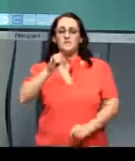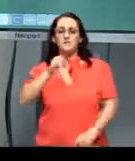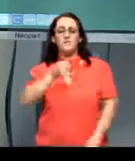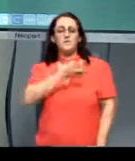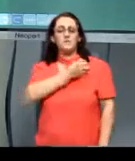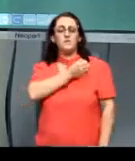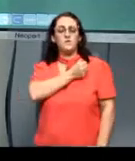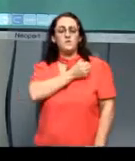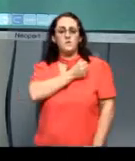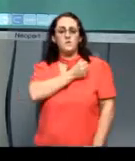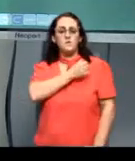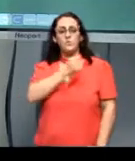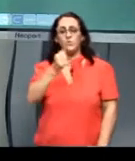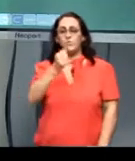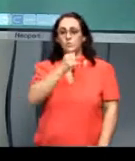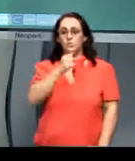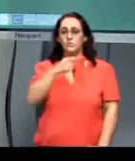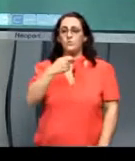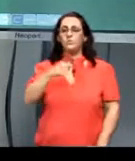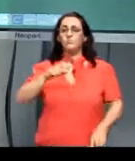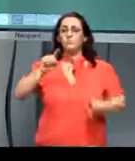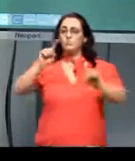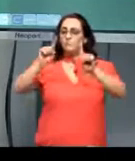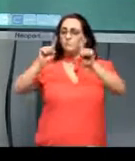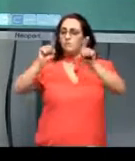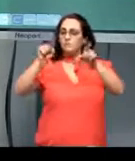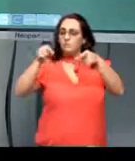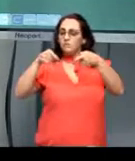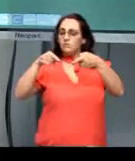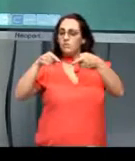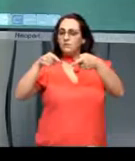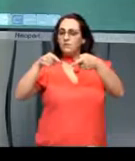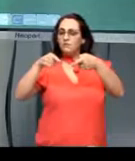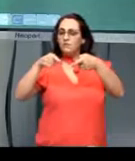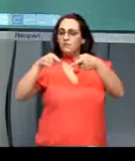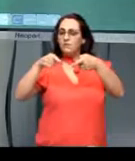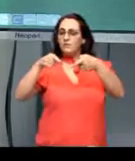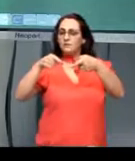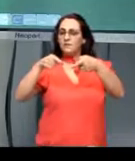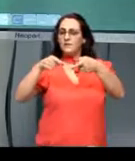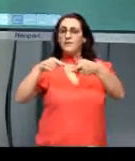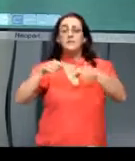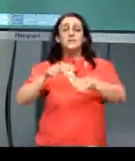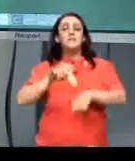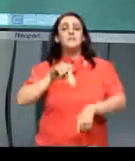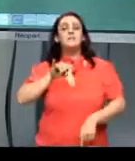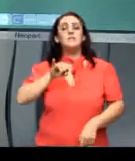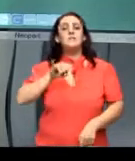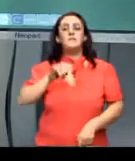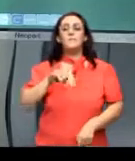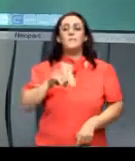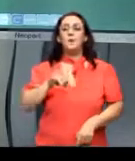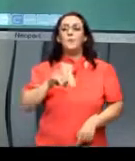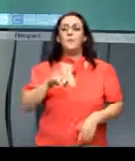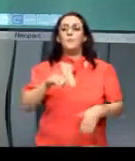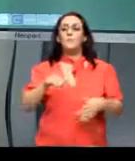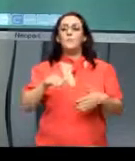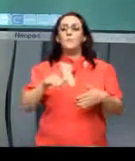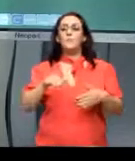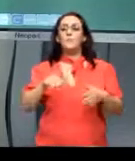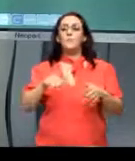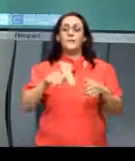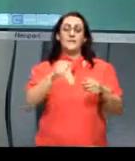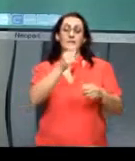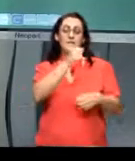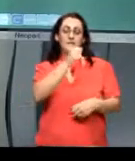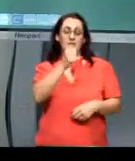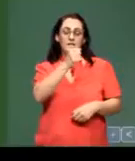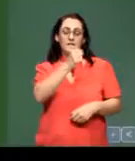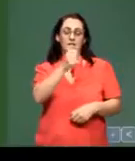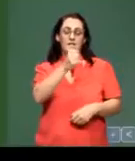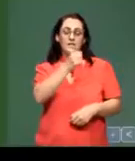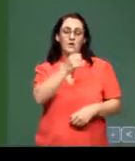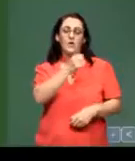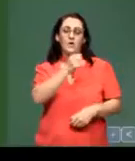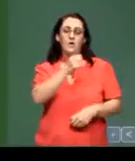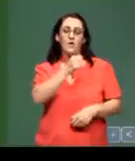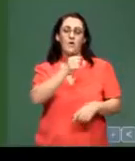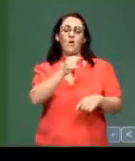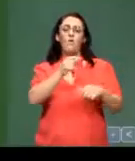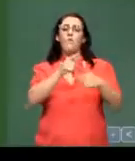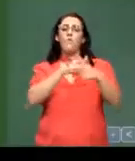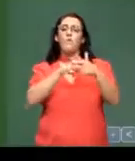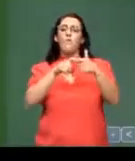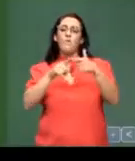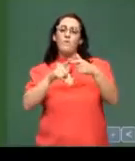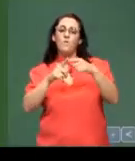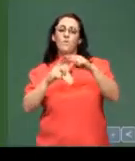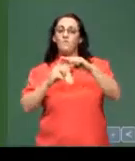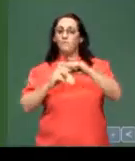o parêntese, porque são 2 operadores ali. Então, se os números negativo dividido por positivo, aqui